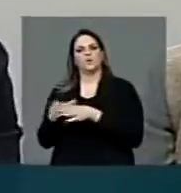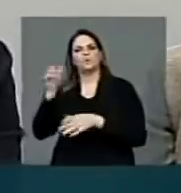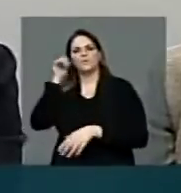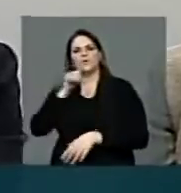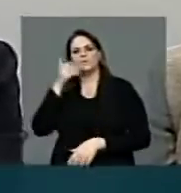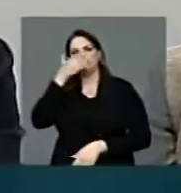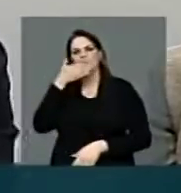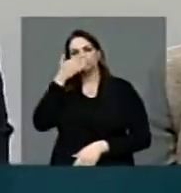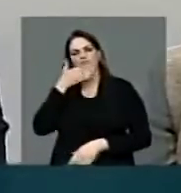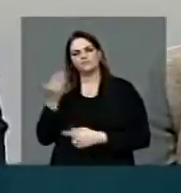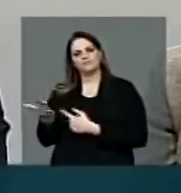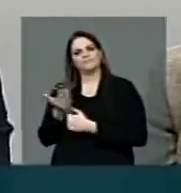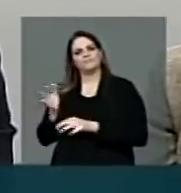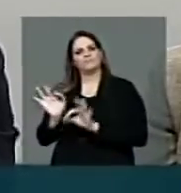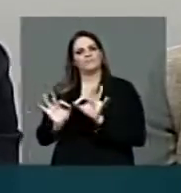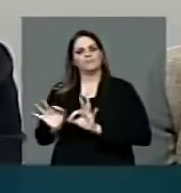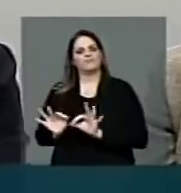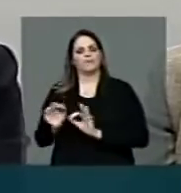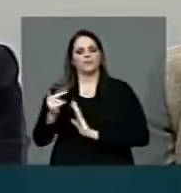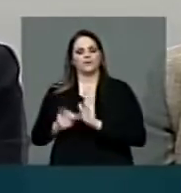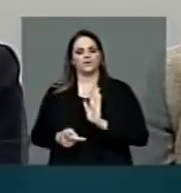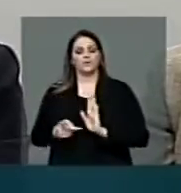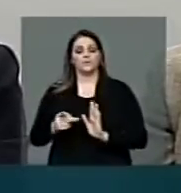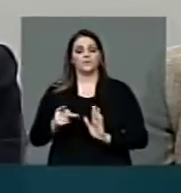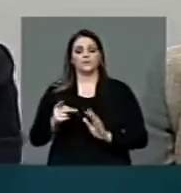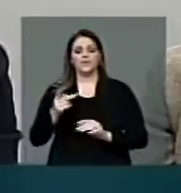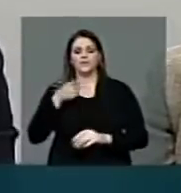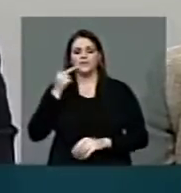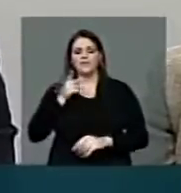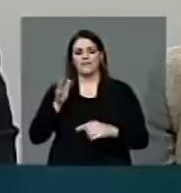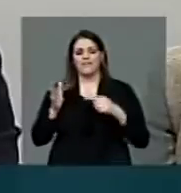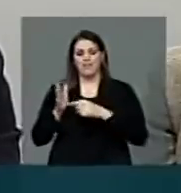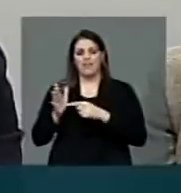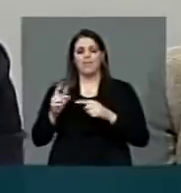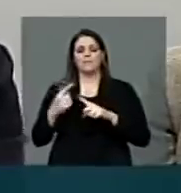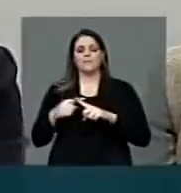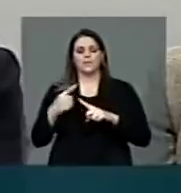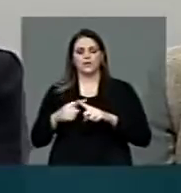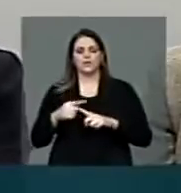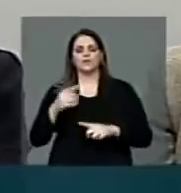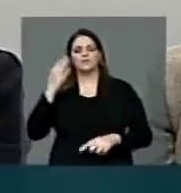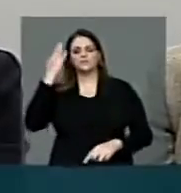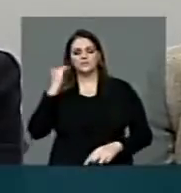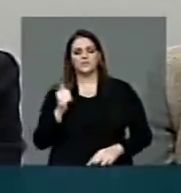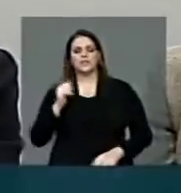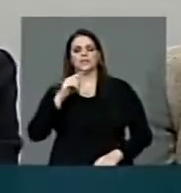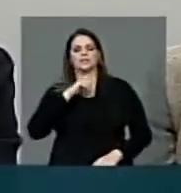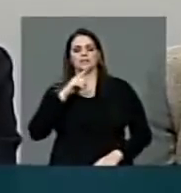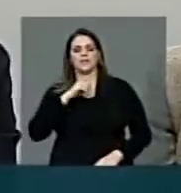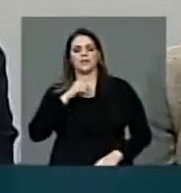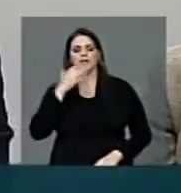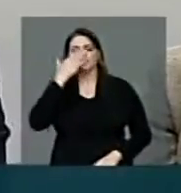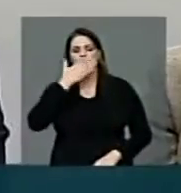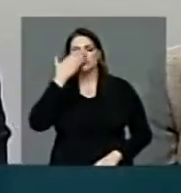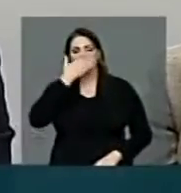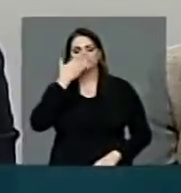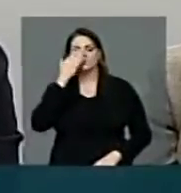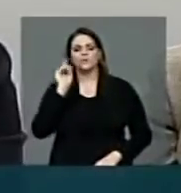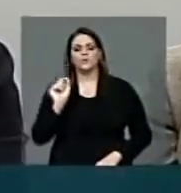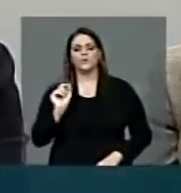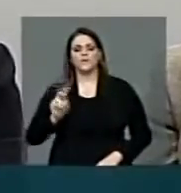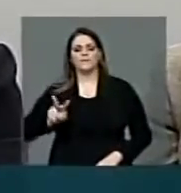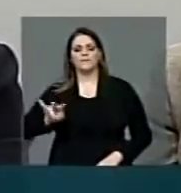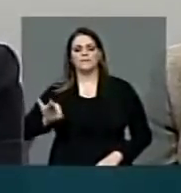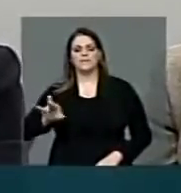prostitutas. E eu digo das mulheres prostitutas porque, embora exista a prostituição viril, a gente chama de prostituição viril, a prostituição exercida